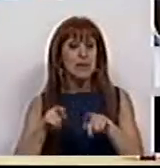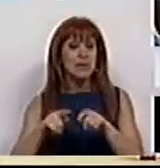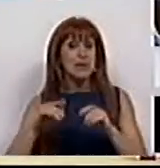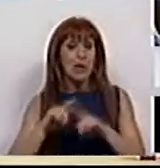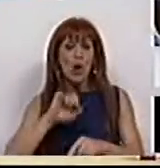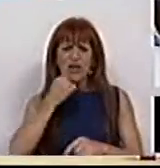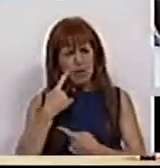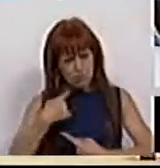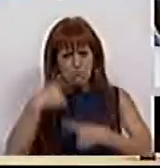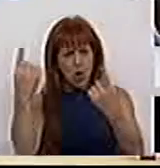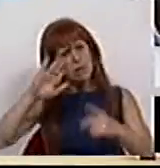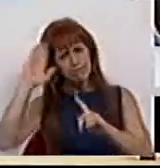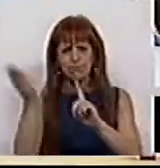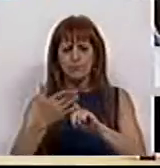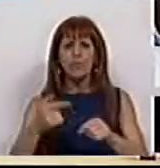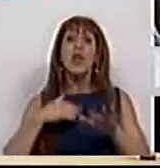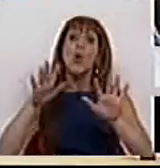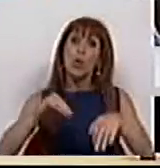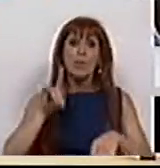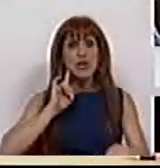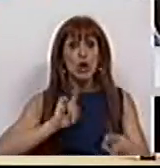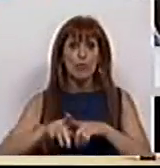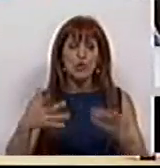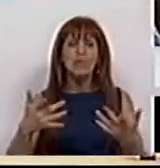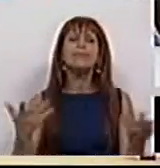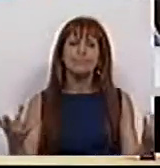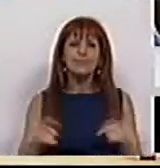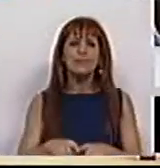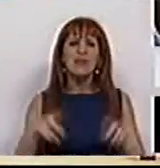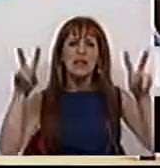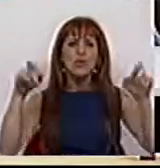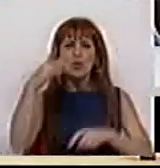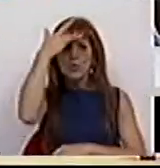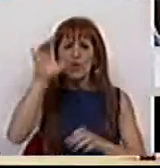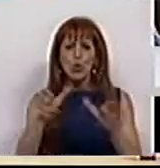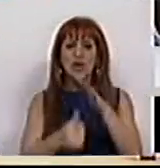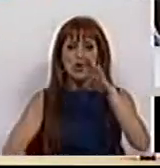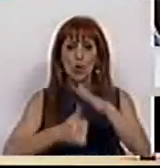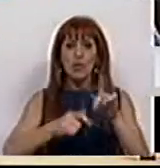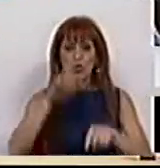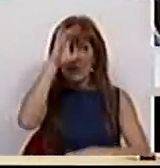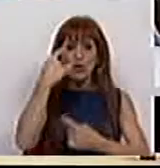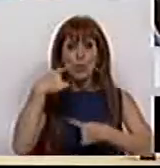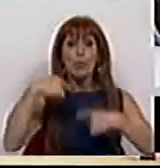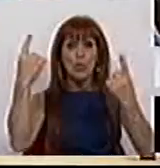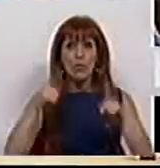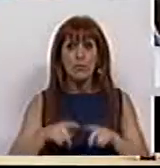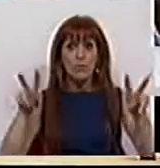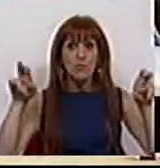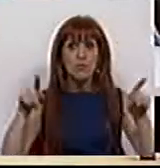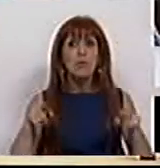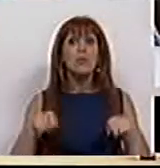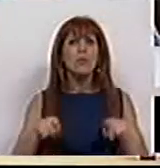a quebra do segredo. E eu aqui concluo mesmo, Sra. Presidente, citando o parecer do Conselho Superior do Ministério Público.